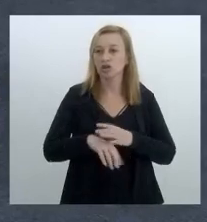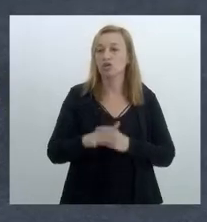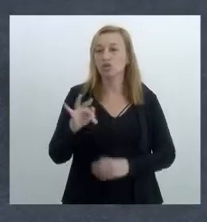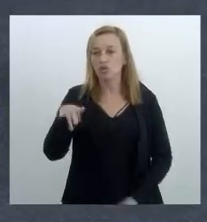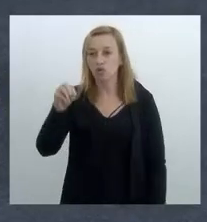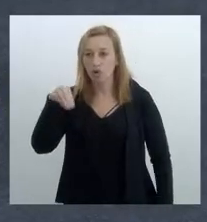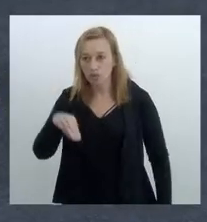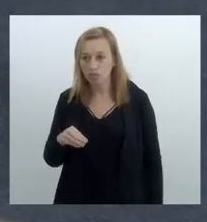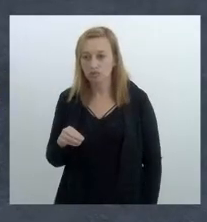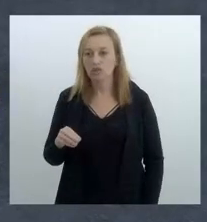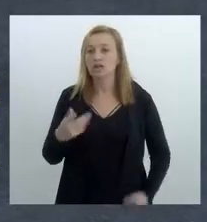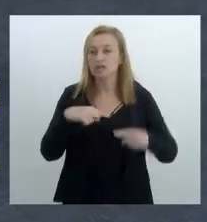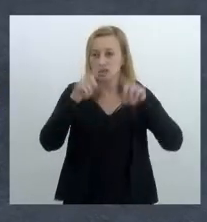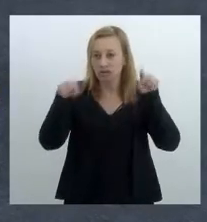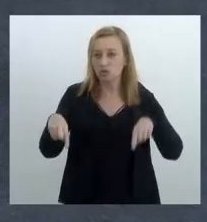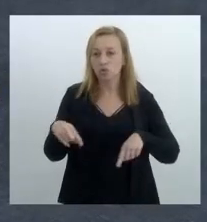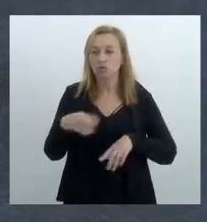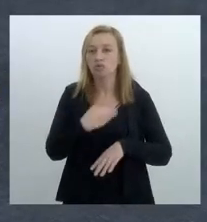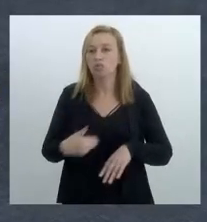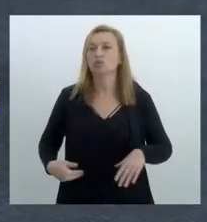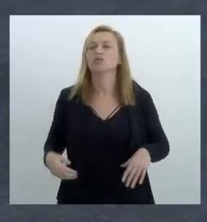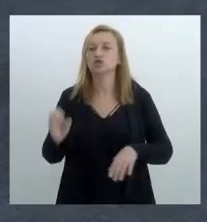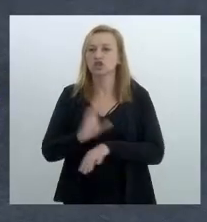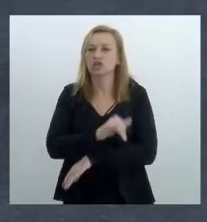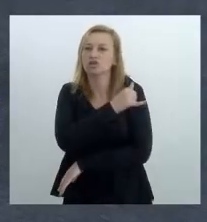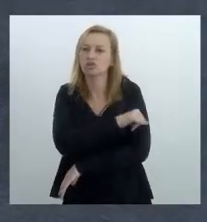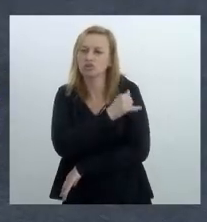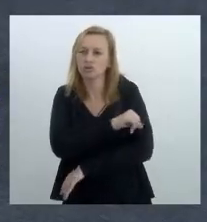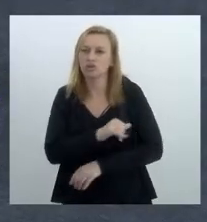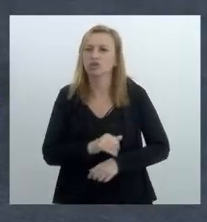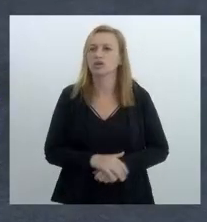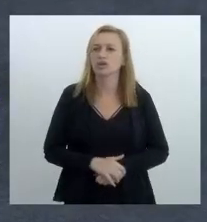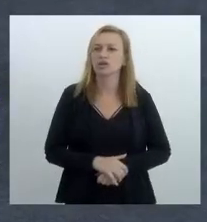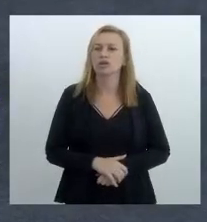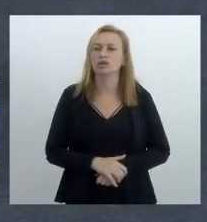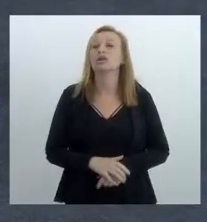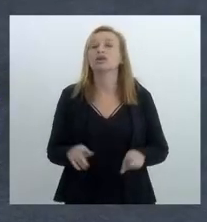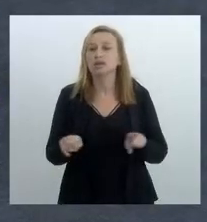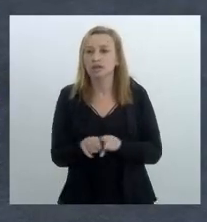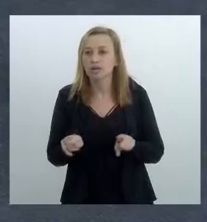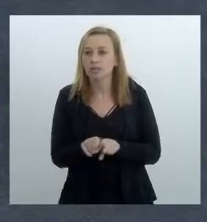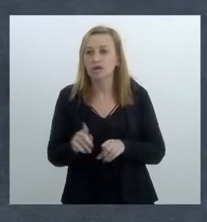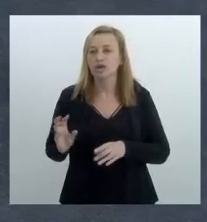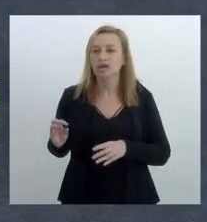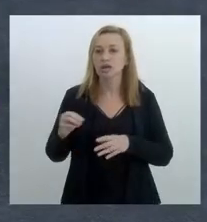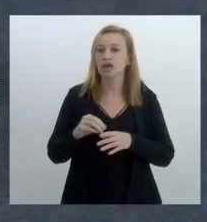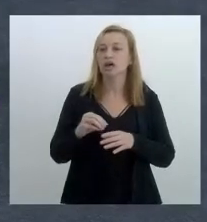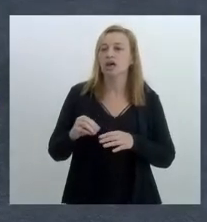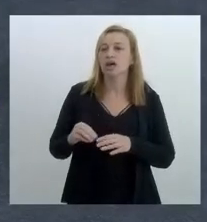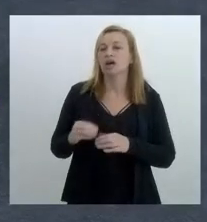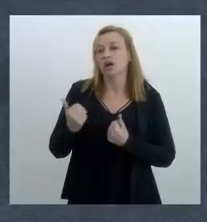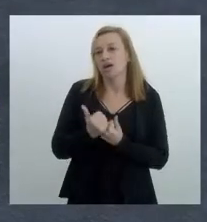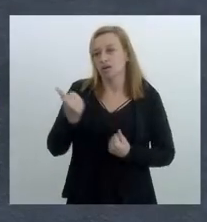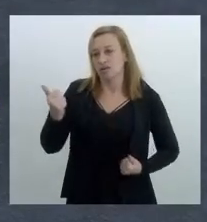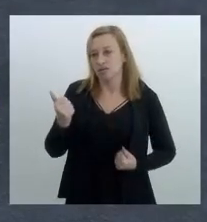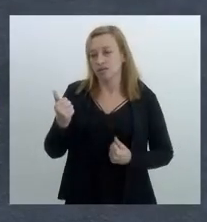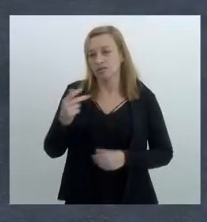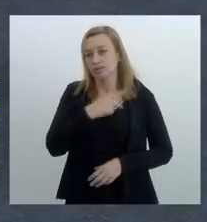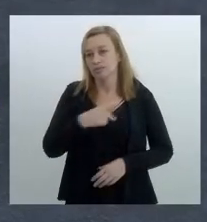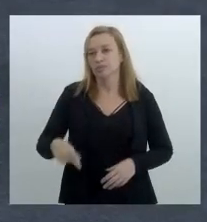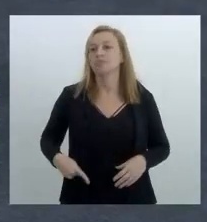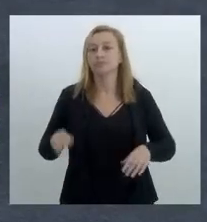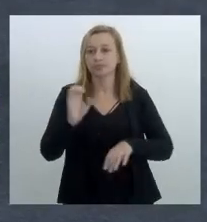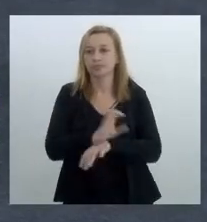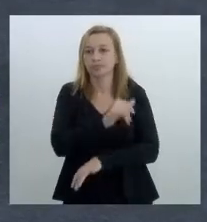de Servidores do Estado do Rio de Janeiro e do Fórum Unificado de Servidores Públicos e também componho a vice-presidência da Associação de Docentes do Estado do Rio de